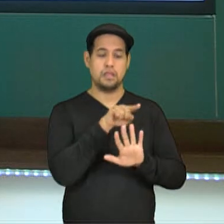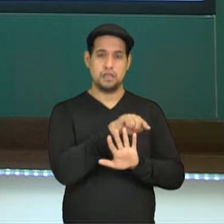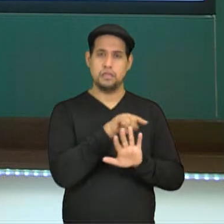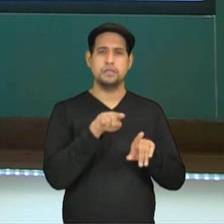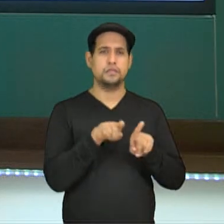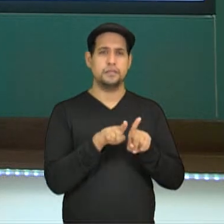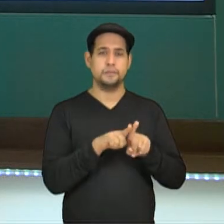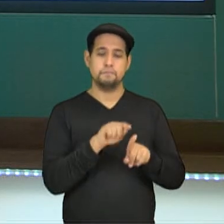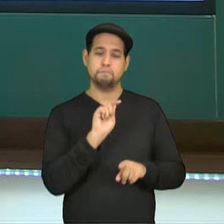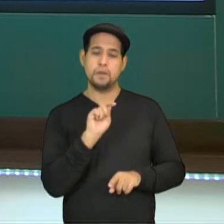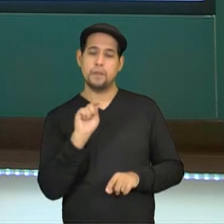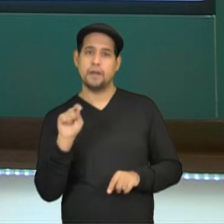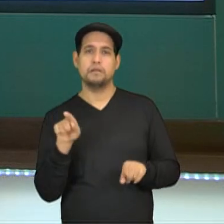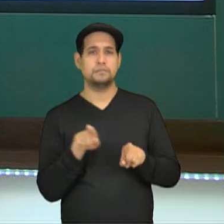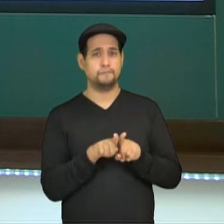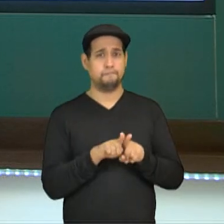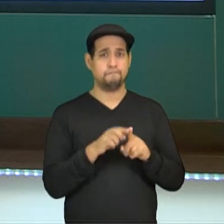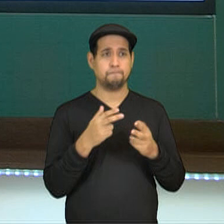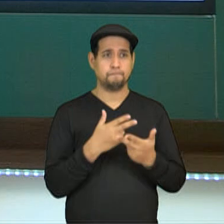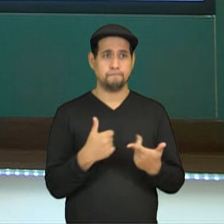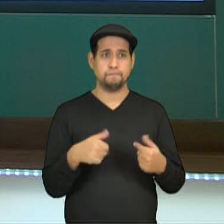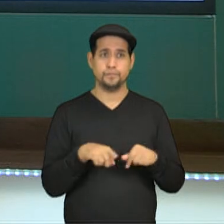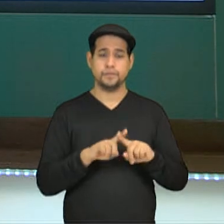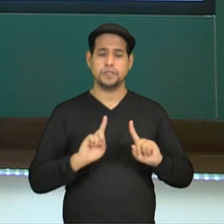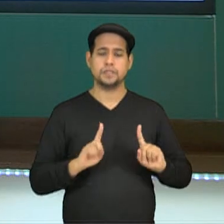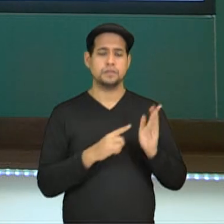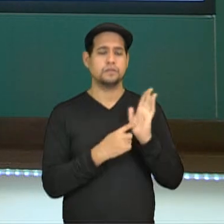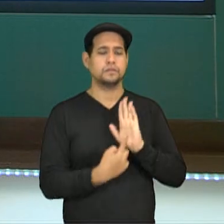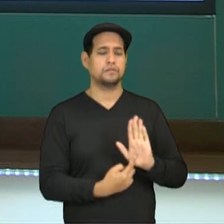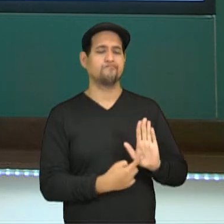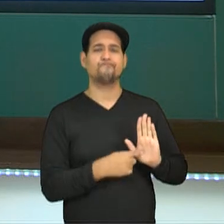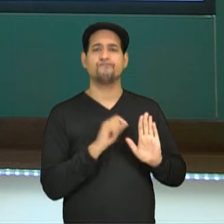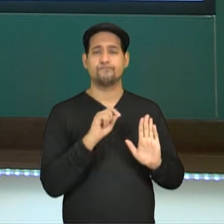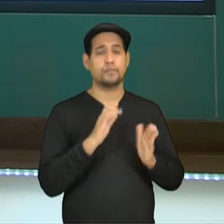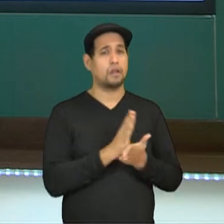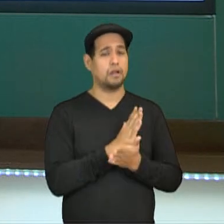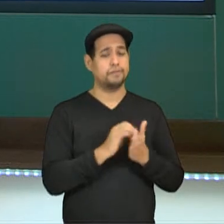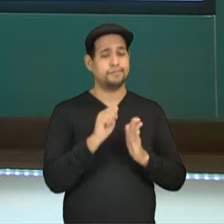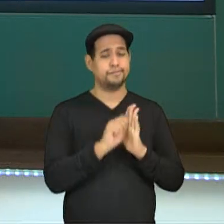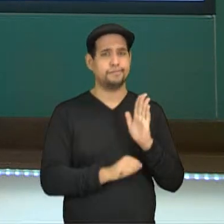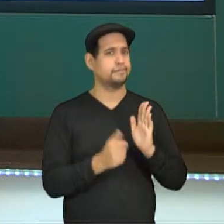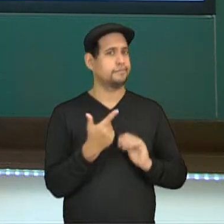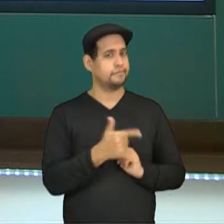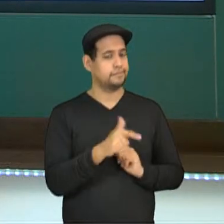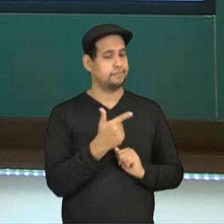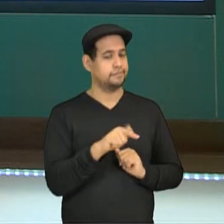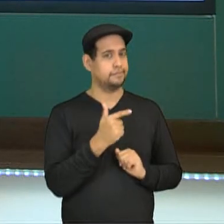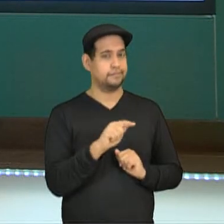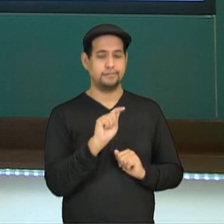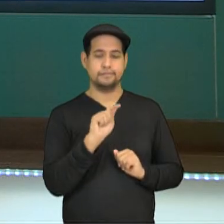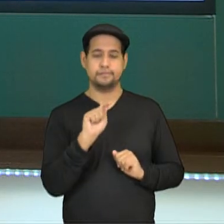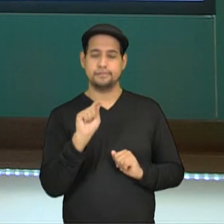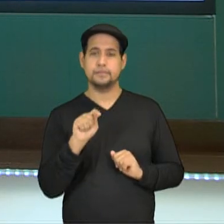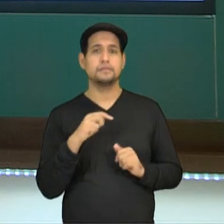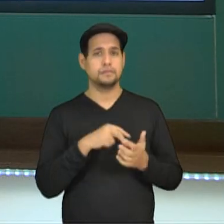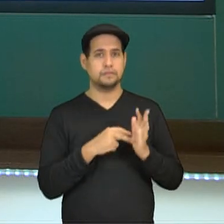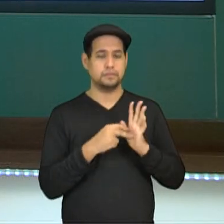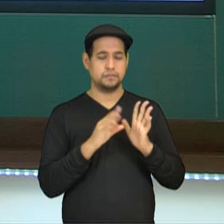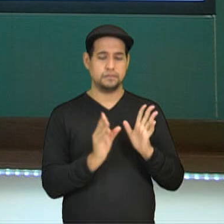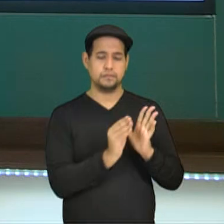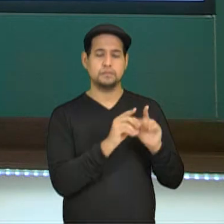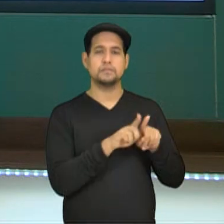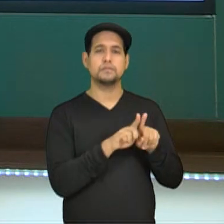e das reticências dentro do colchetes, né? Então isso expressa o quê? Que parte do texto não está aqui, nesse fragmento.